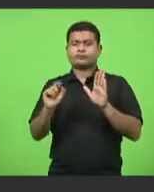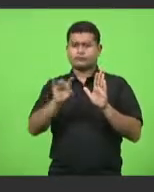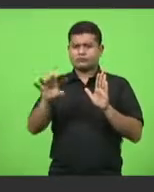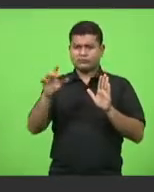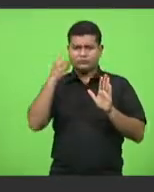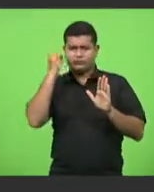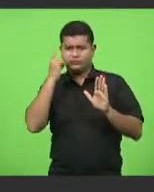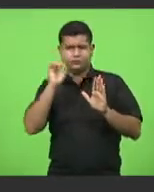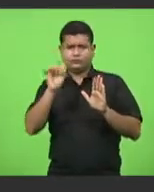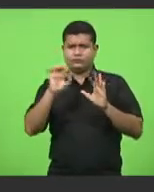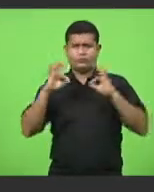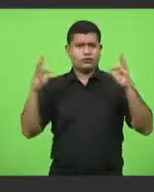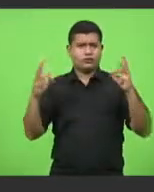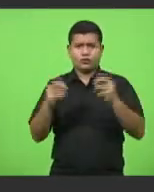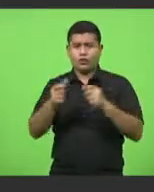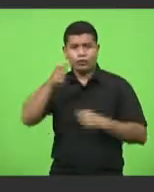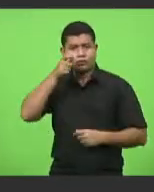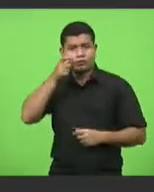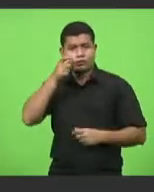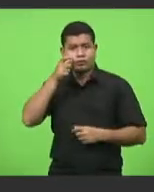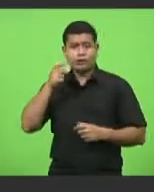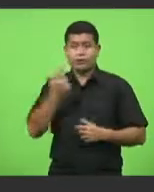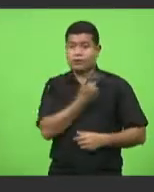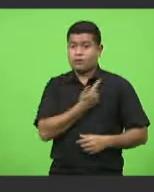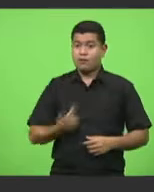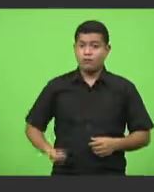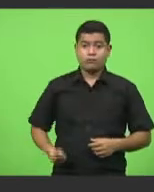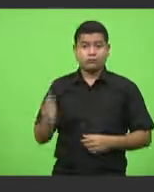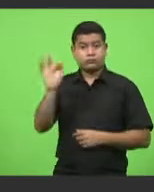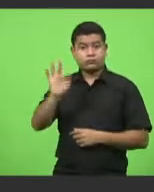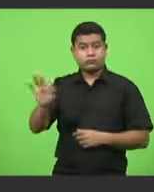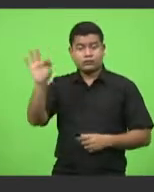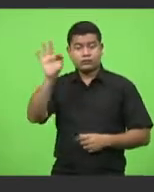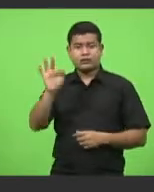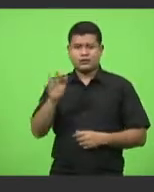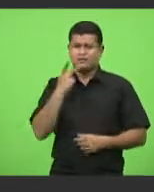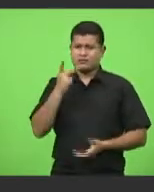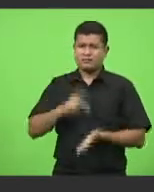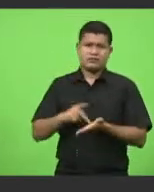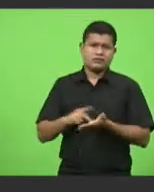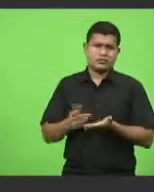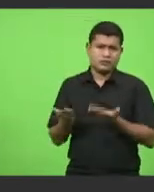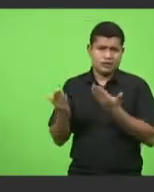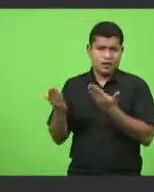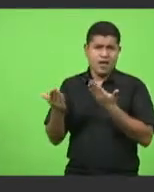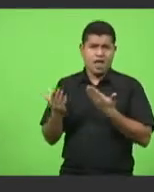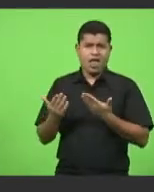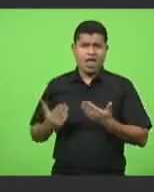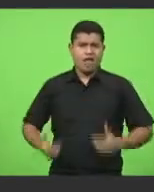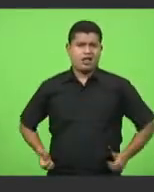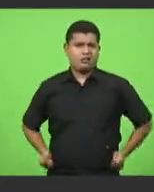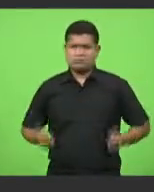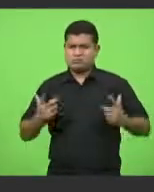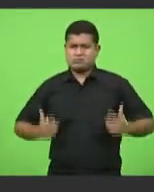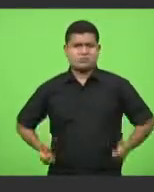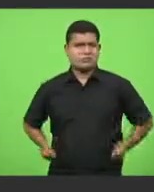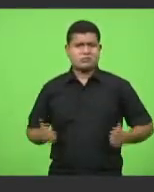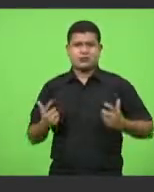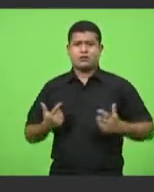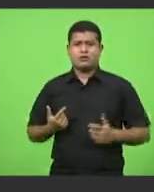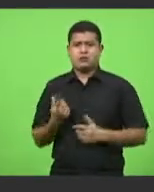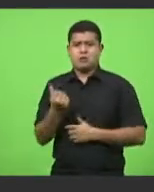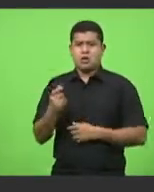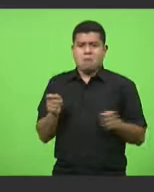que nos assiste, que o governo federal, vamos falar a verdade, não economizou recurso